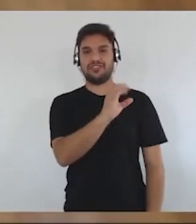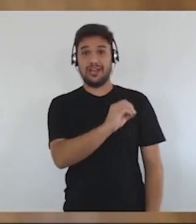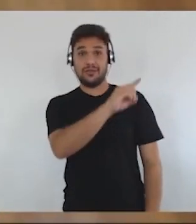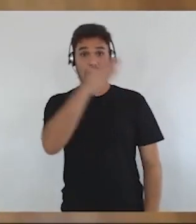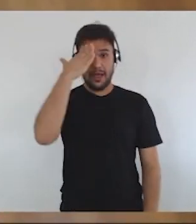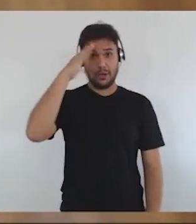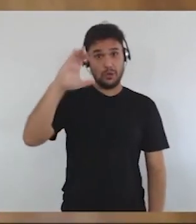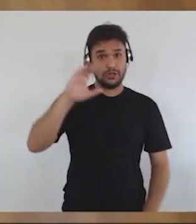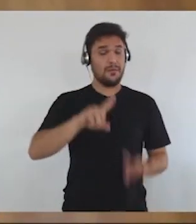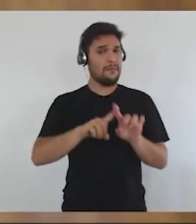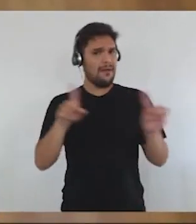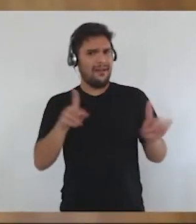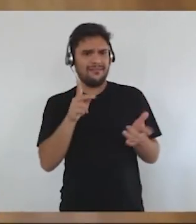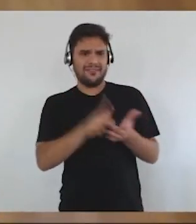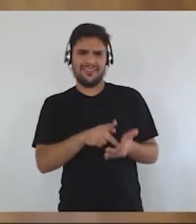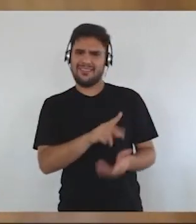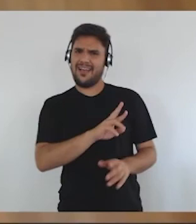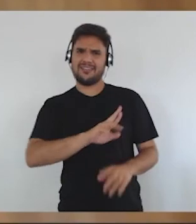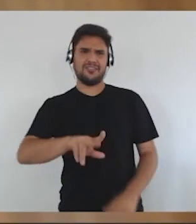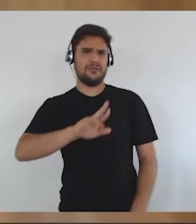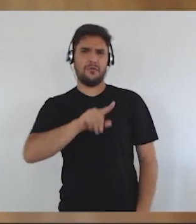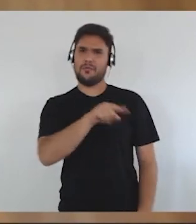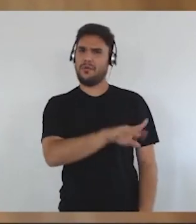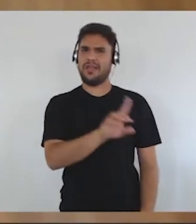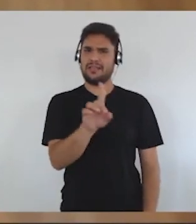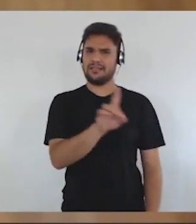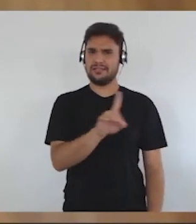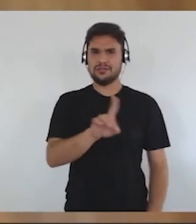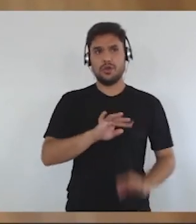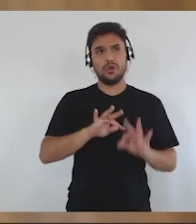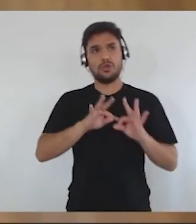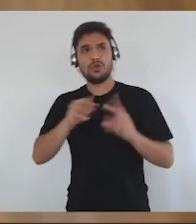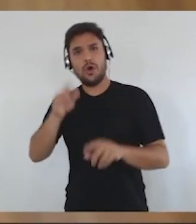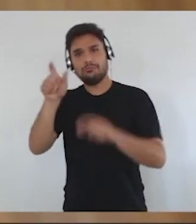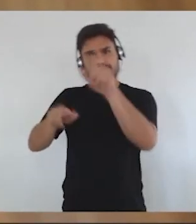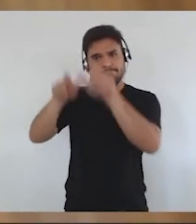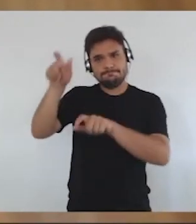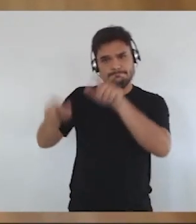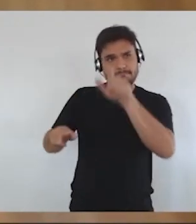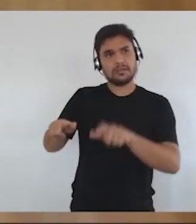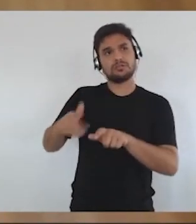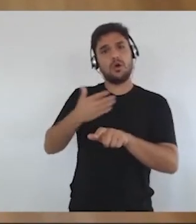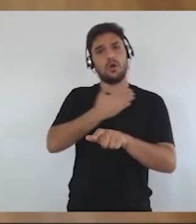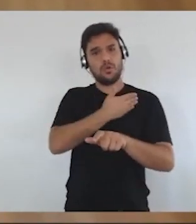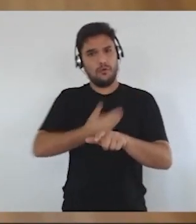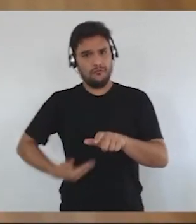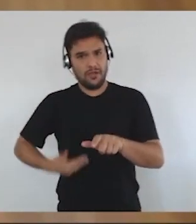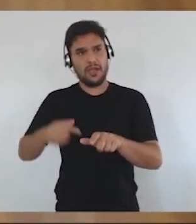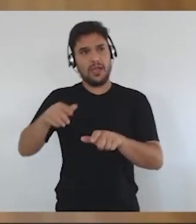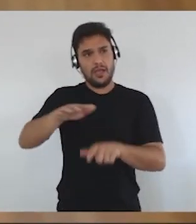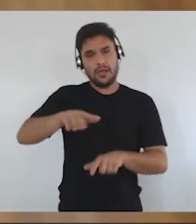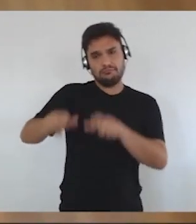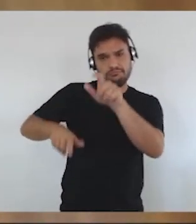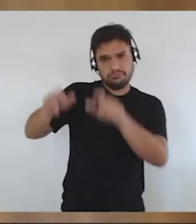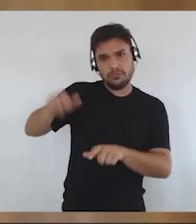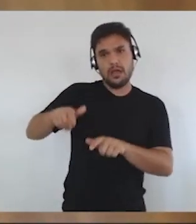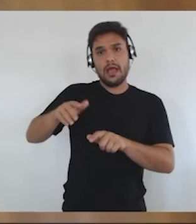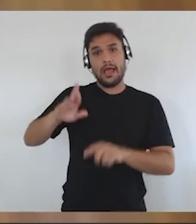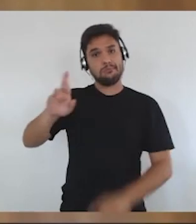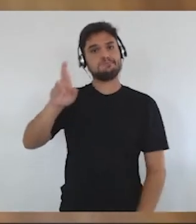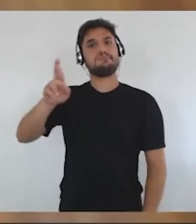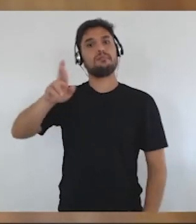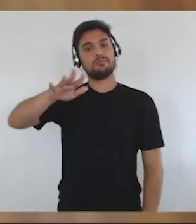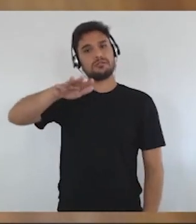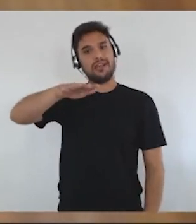não era absolutamente nada disso. Todos os sujeitos do Estado responsáveis pela persecução criminal ou pela atuação em